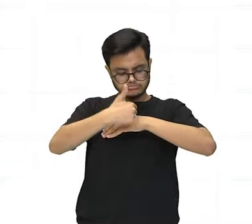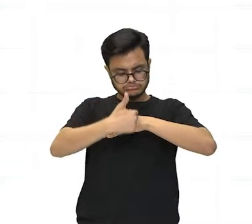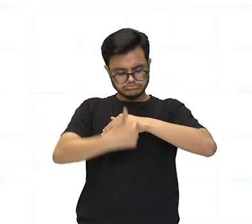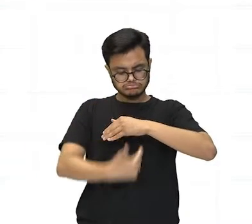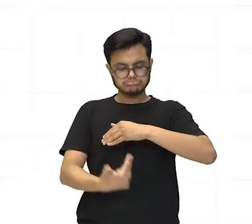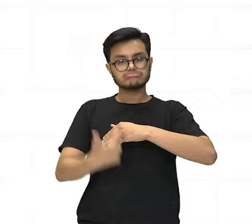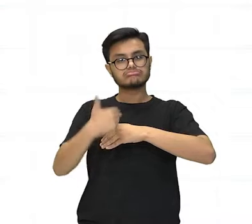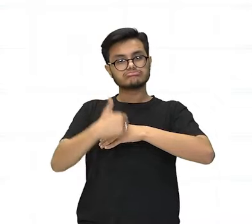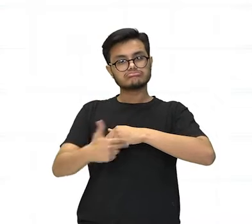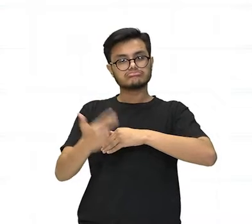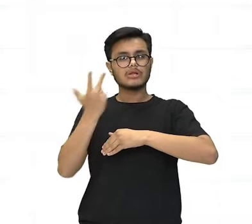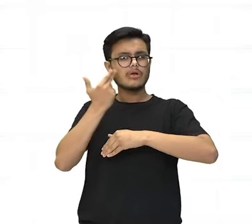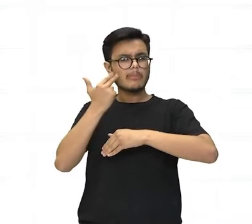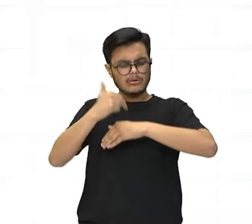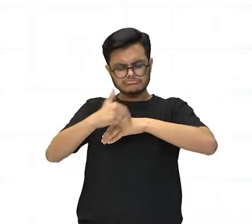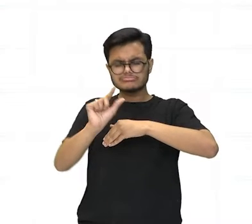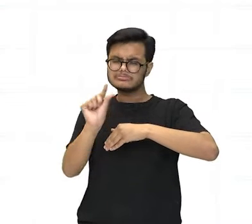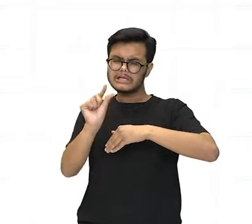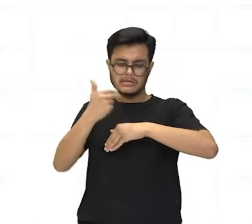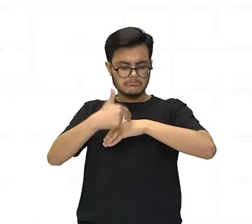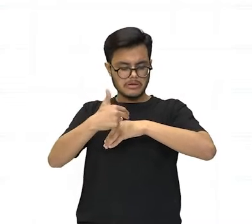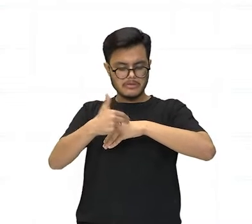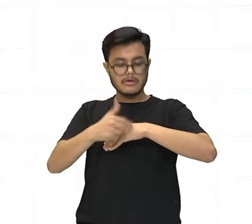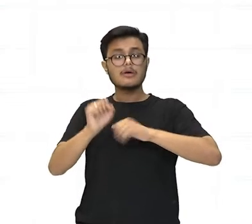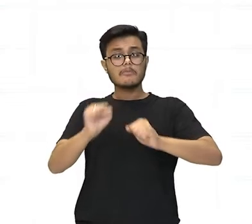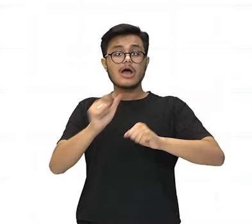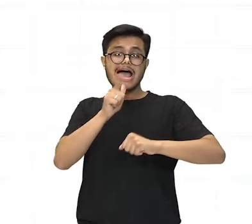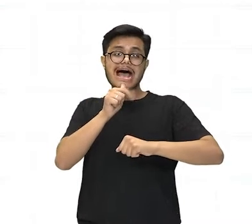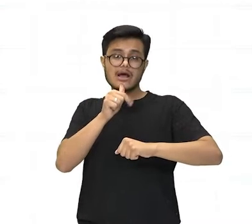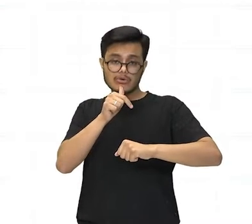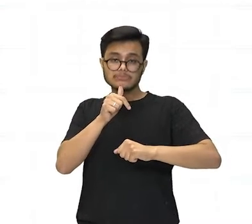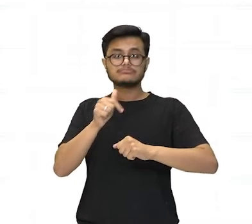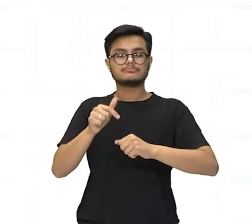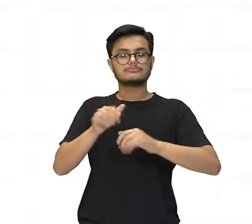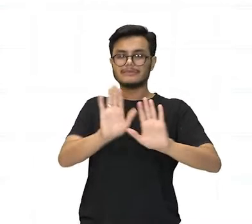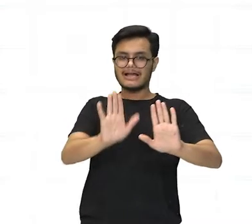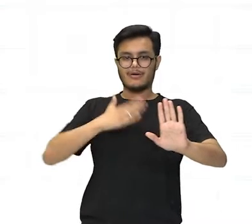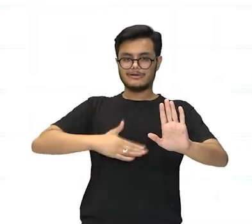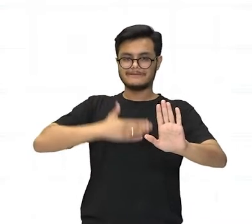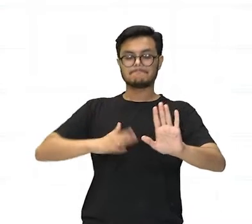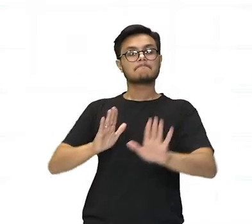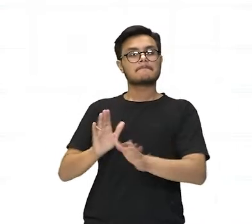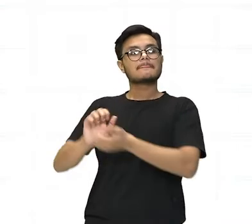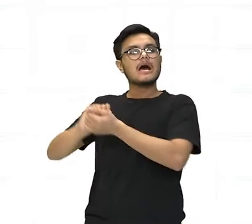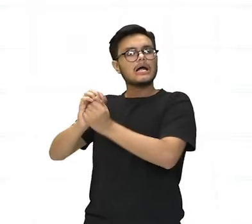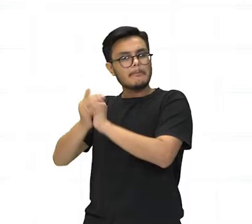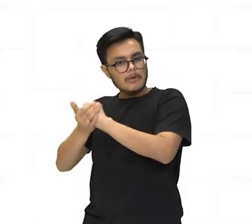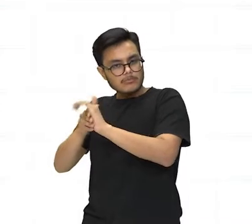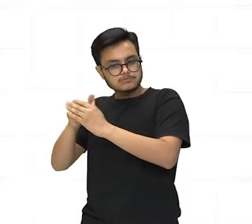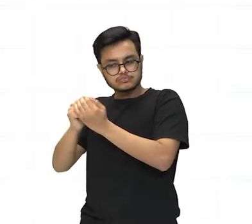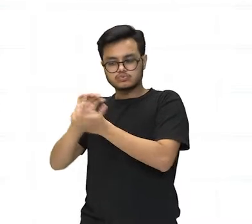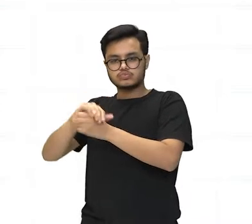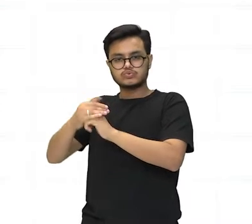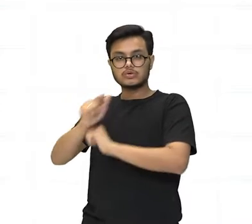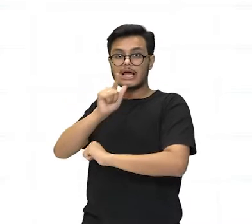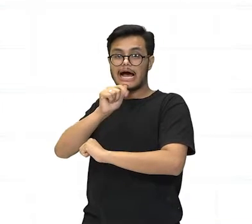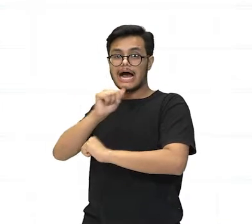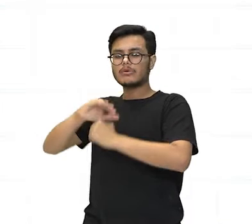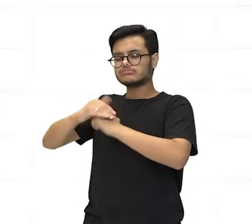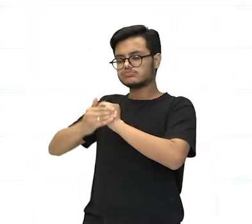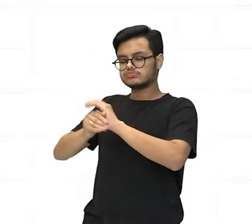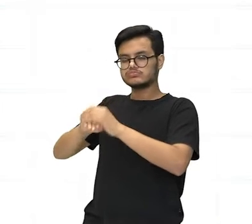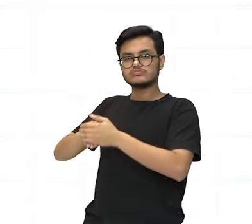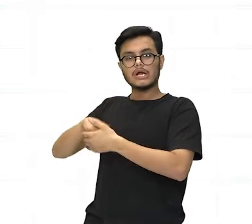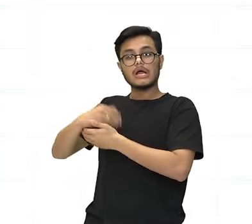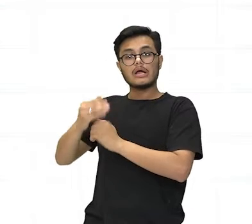não foi profundo, você vai lavar primeiramente as mãos com água e sabão. Em seguida, você